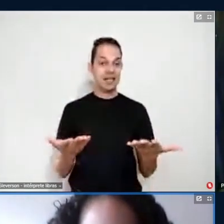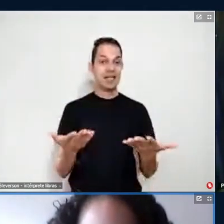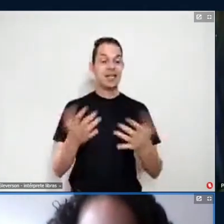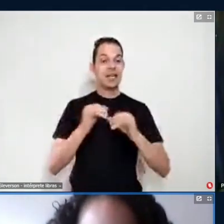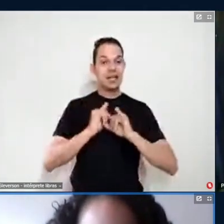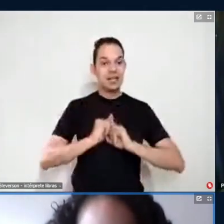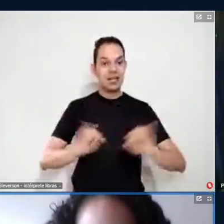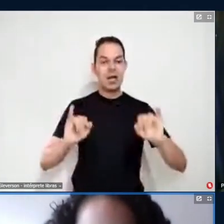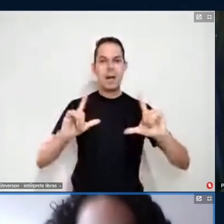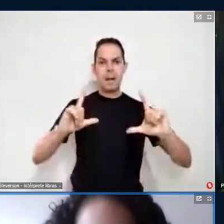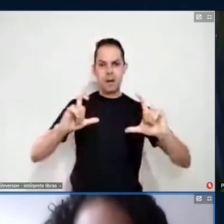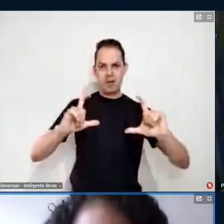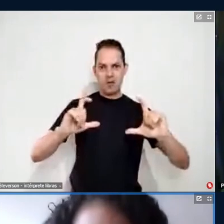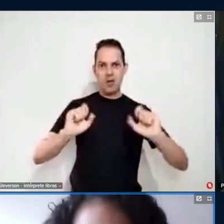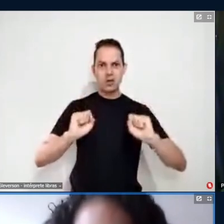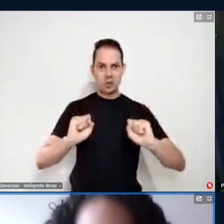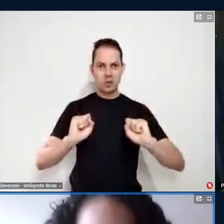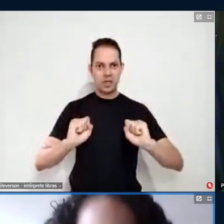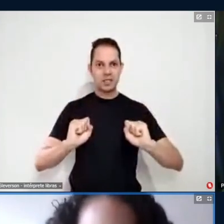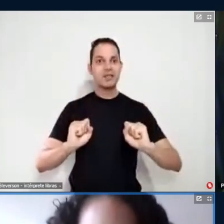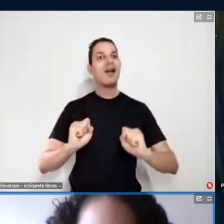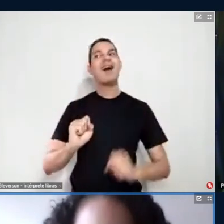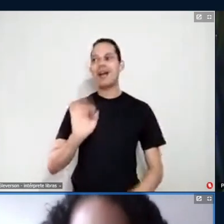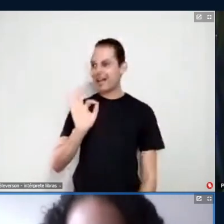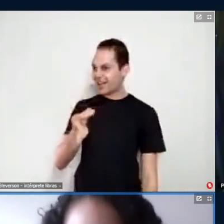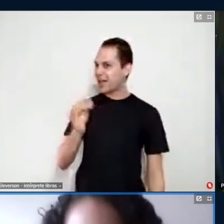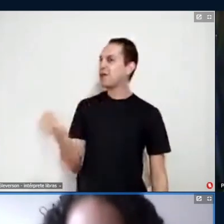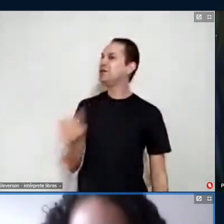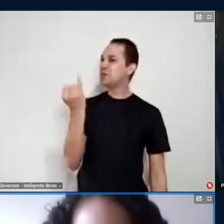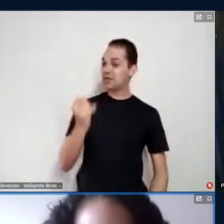foto. Acho que é importante, né? É.